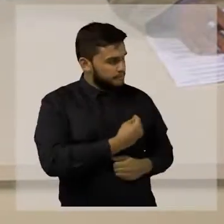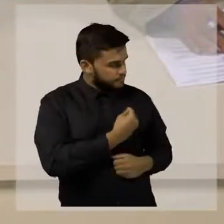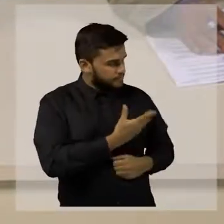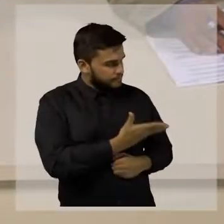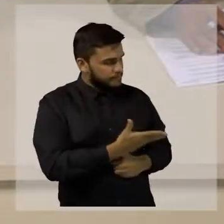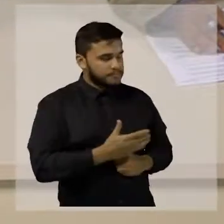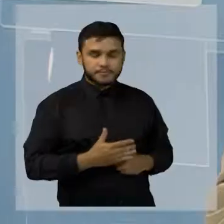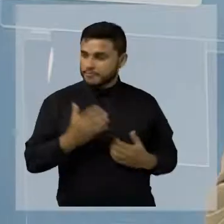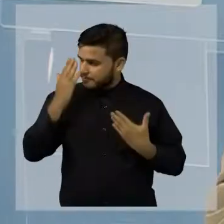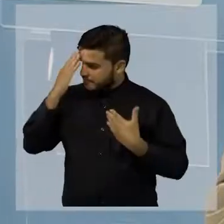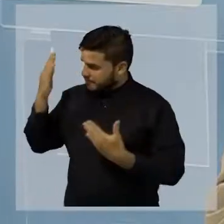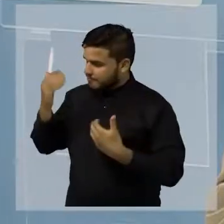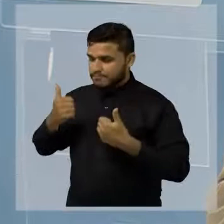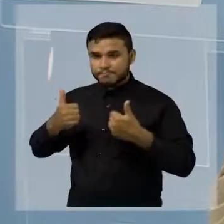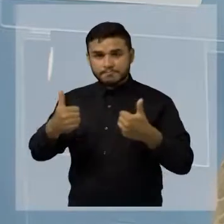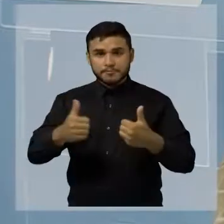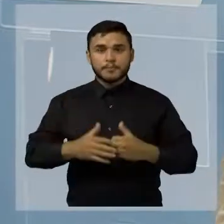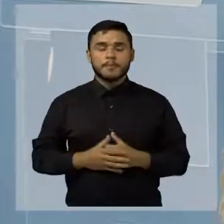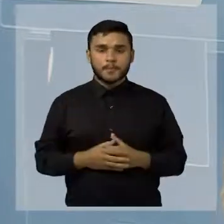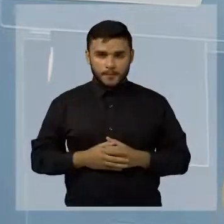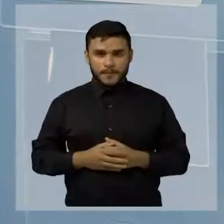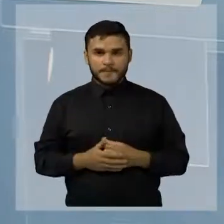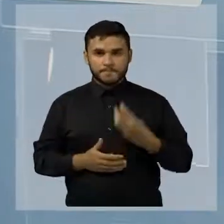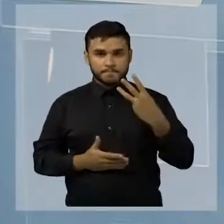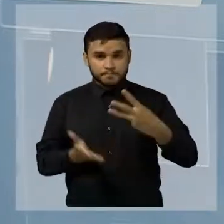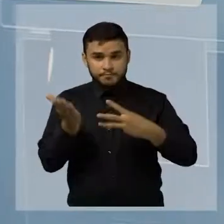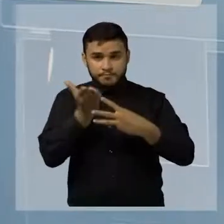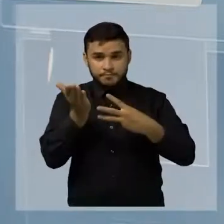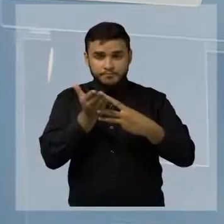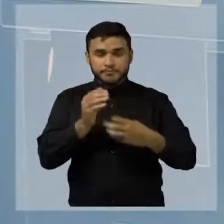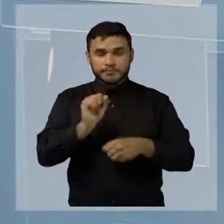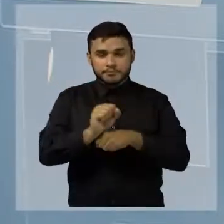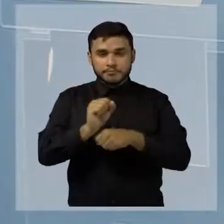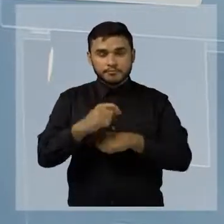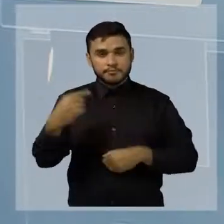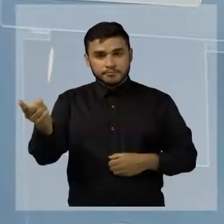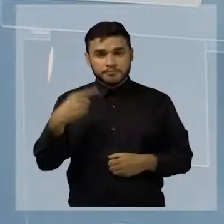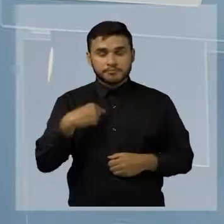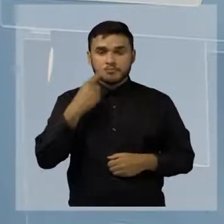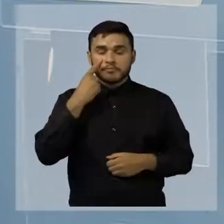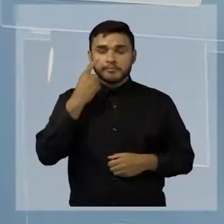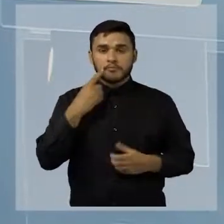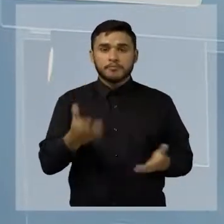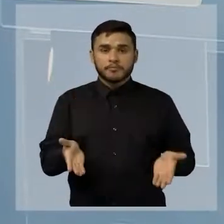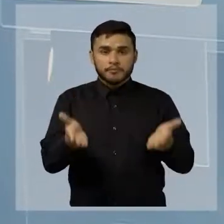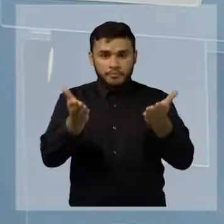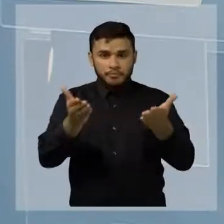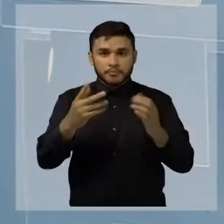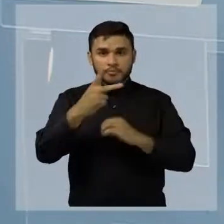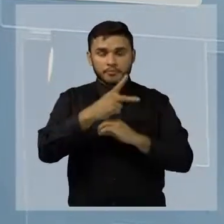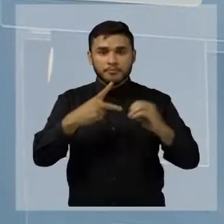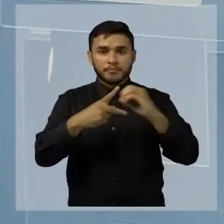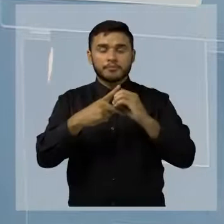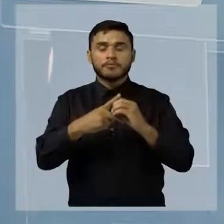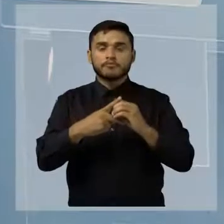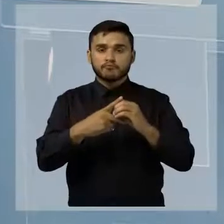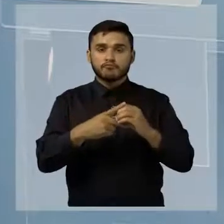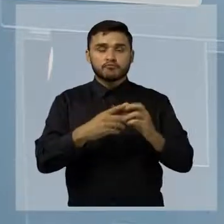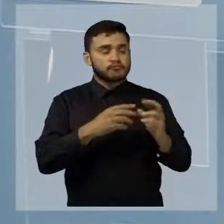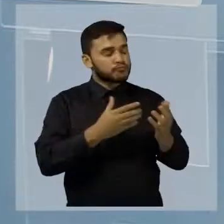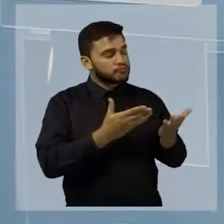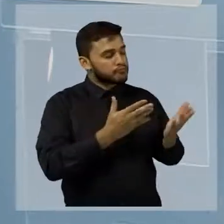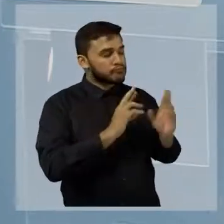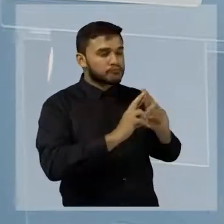obrigado, valeu. Vamos aí para um rápido intervalo. Nós voltaremos em seguida com o programa Pela Ordem, conversando com o consultor político Luiz